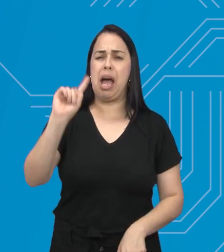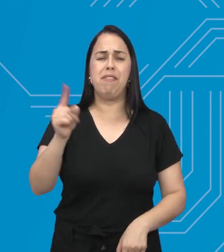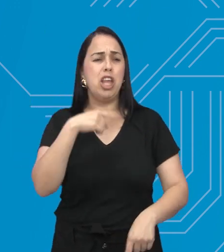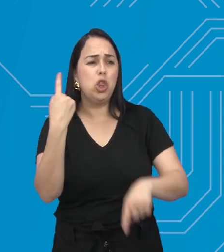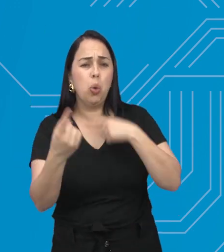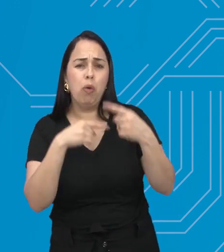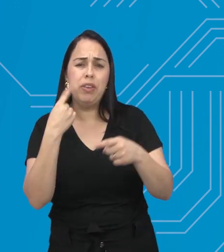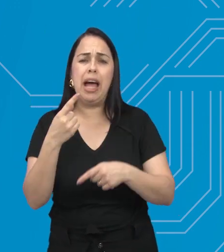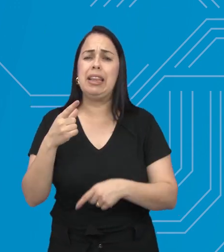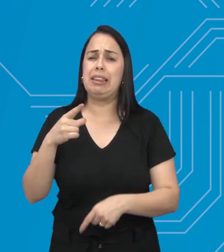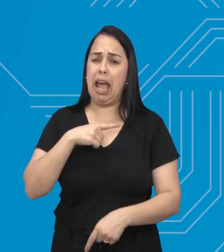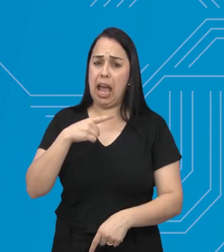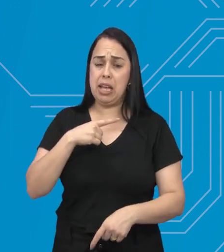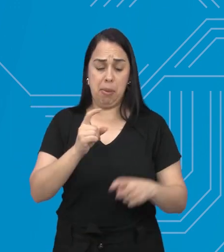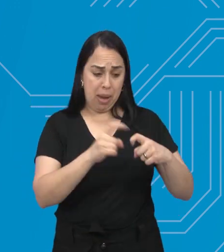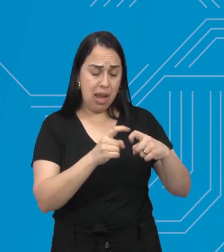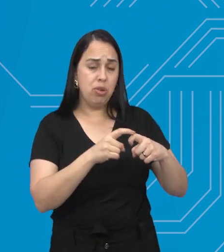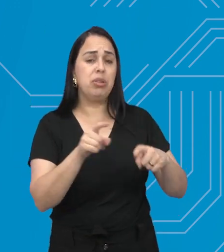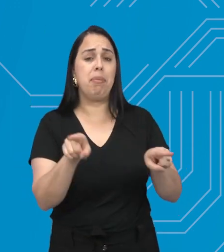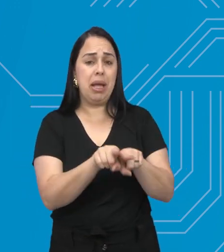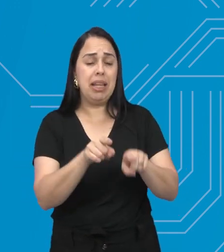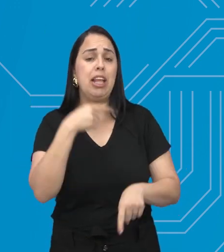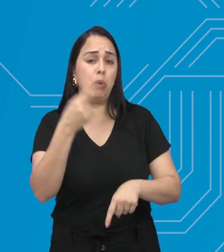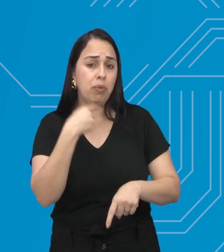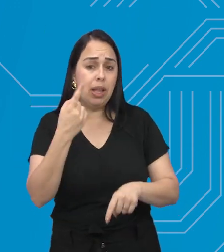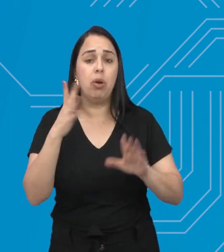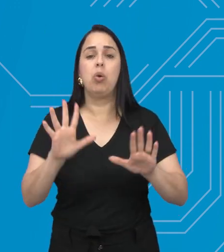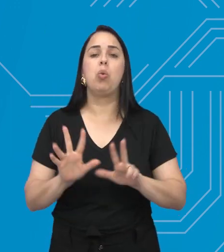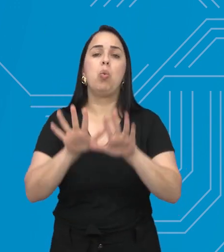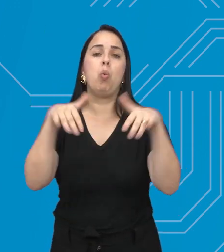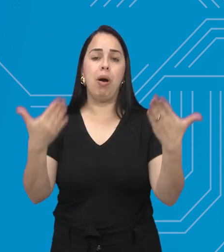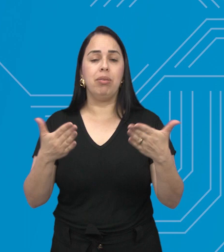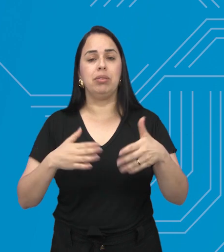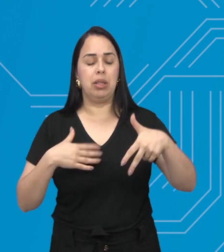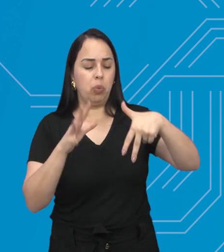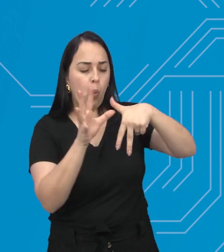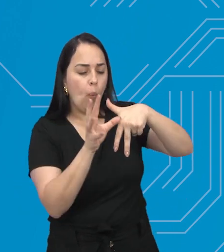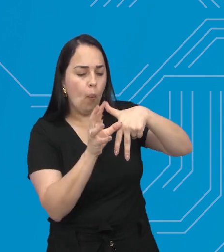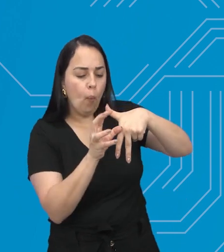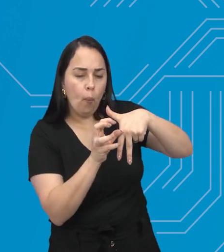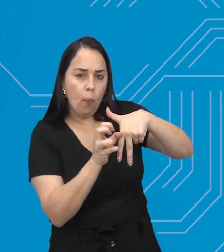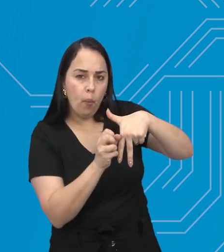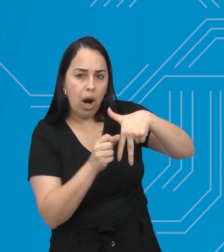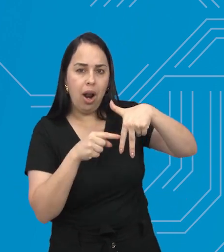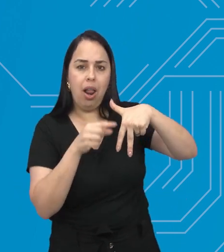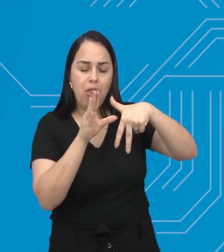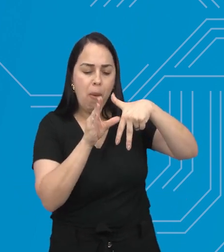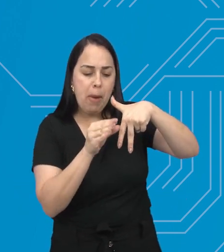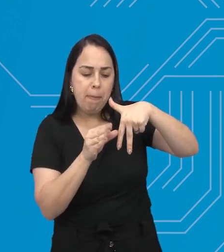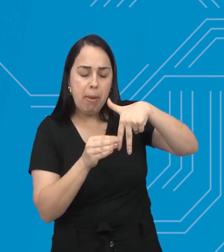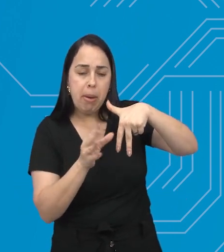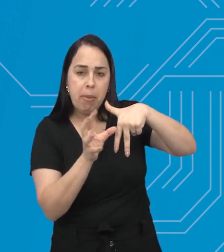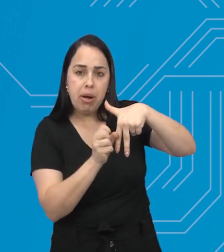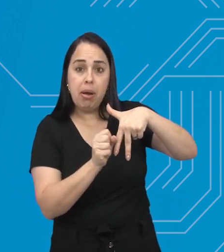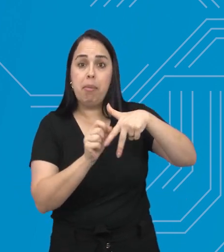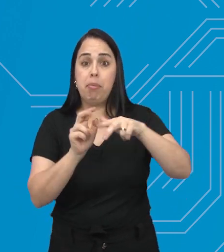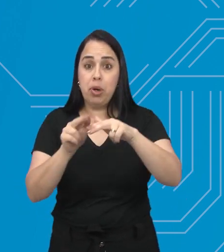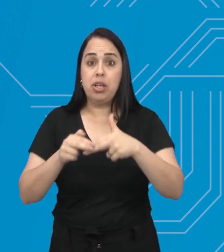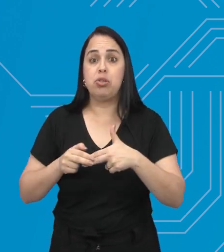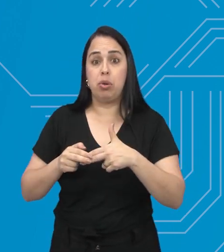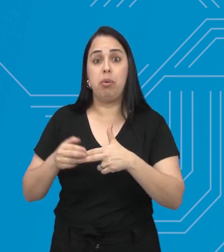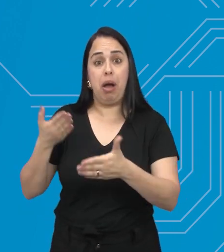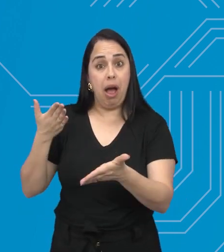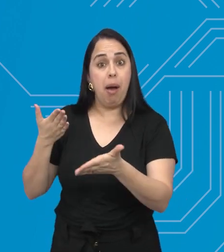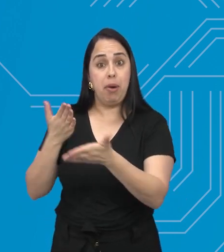muitas dúvidas, mesmo na comunidade médica: distrofia muscular. O Congresso aprovou uma lei que cria no país um dia